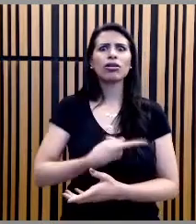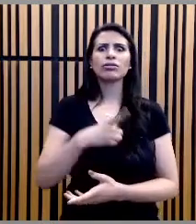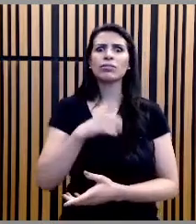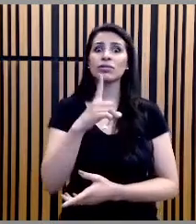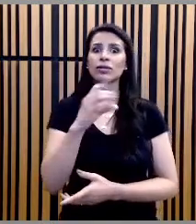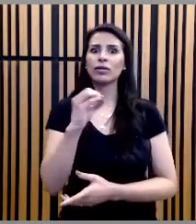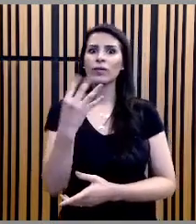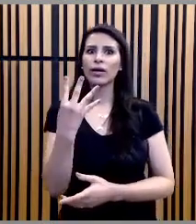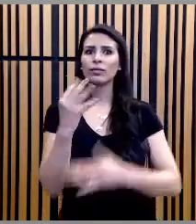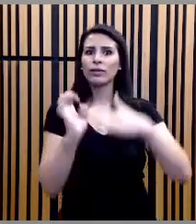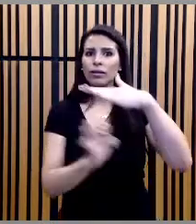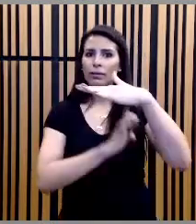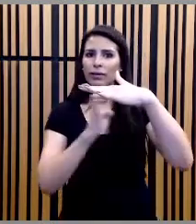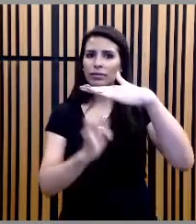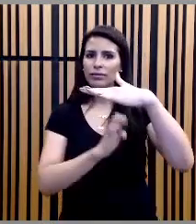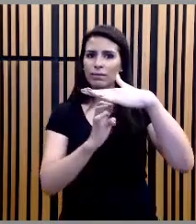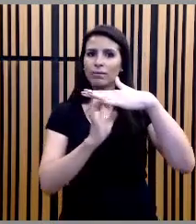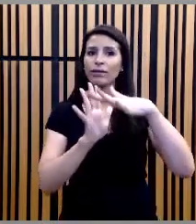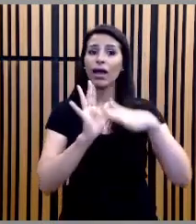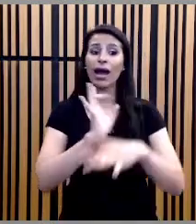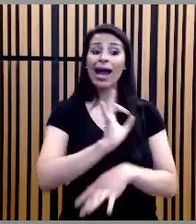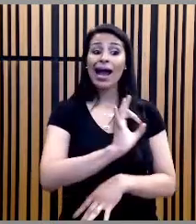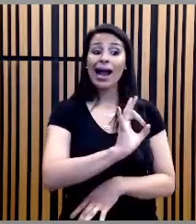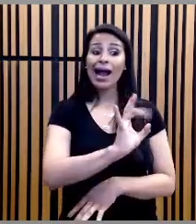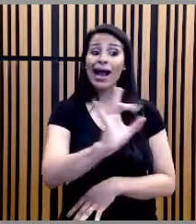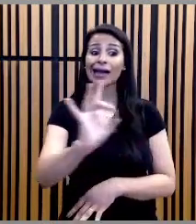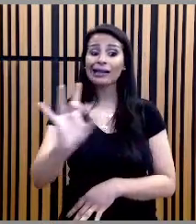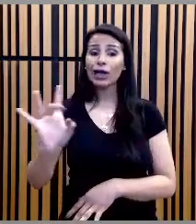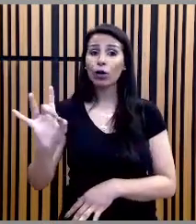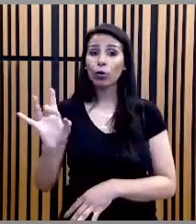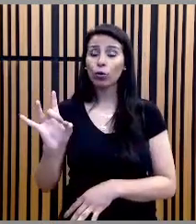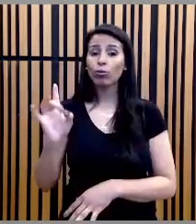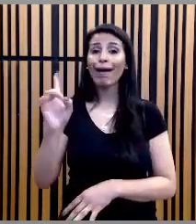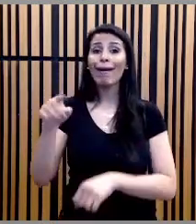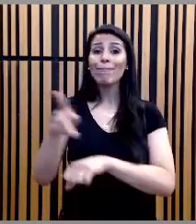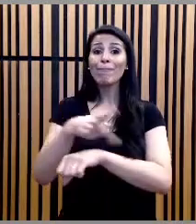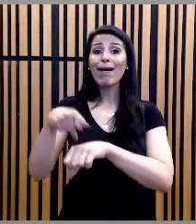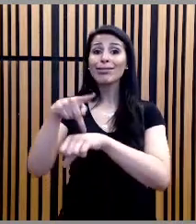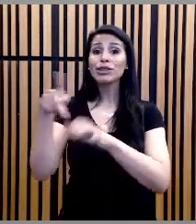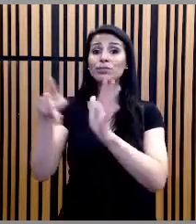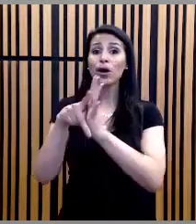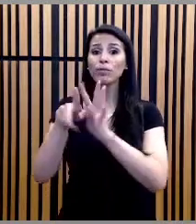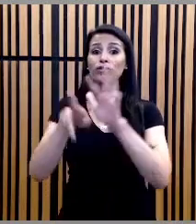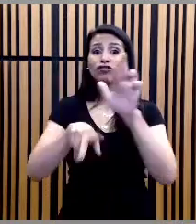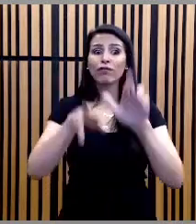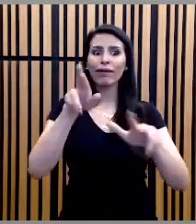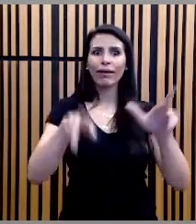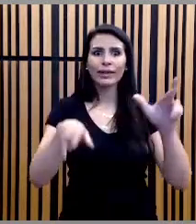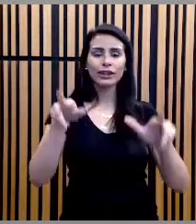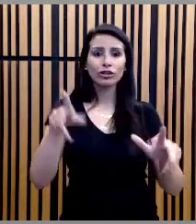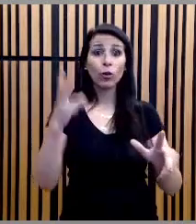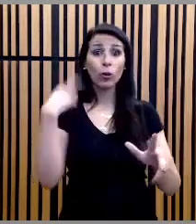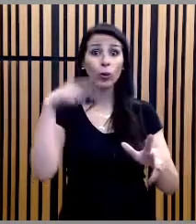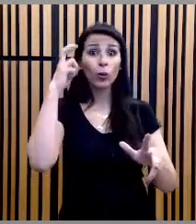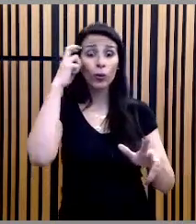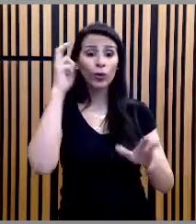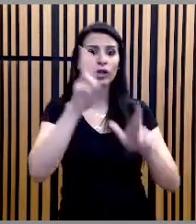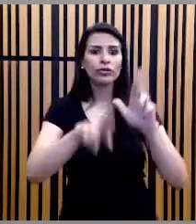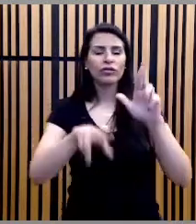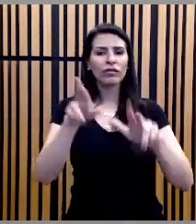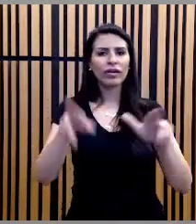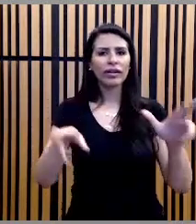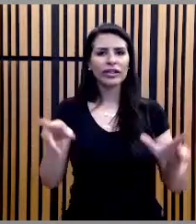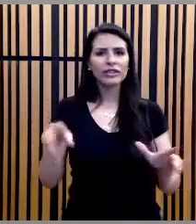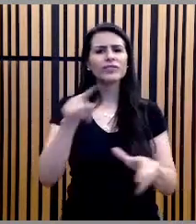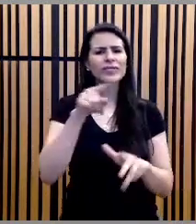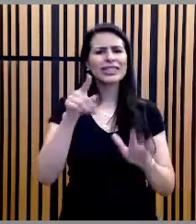empresas. Cada uma delas, às vezes, de uma nacionalidade diferente, com uma cultura diferente. Vocês já pensaram, assim, às